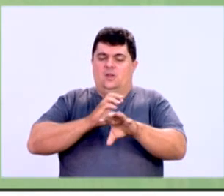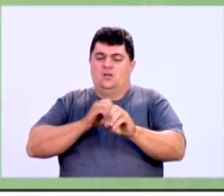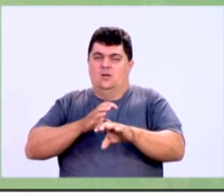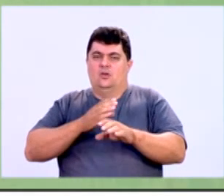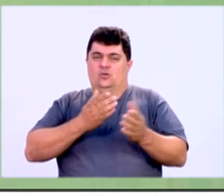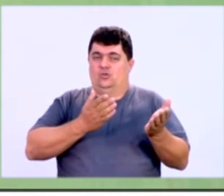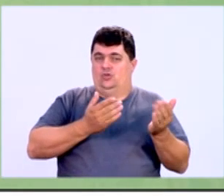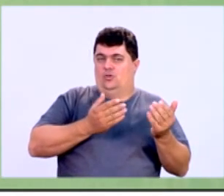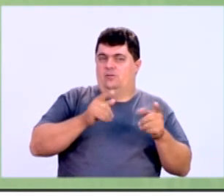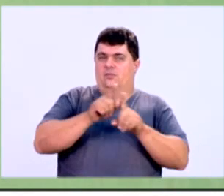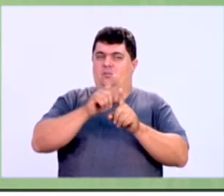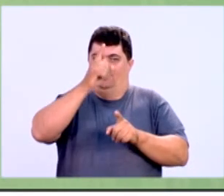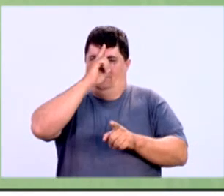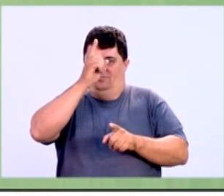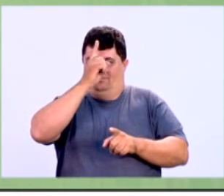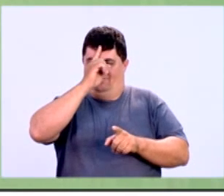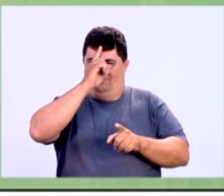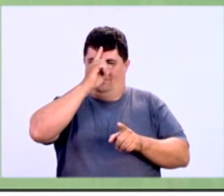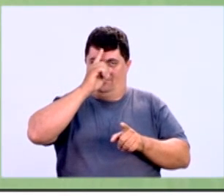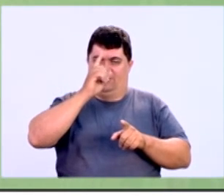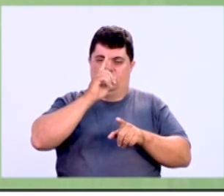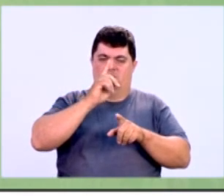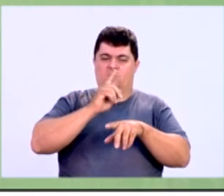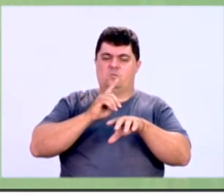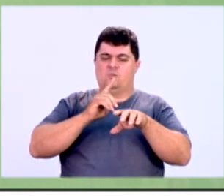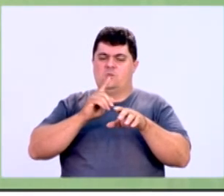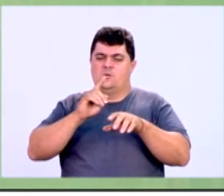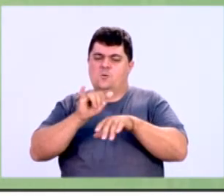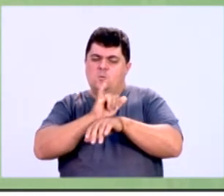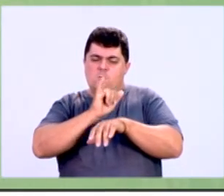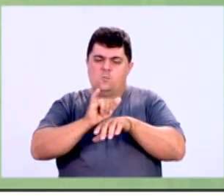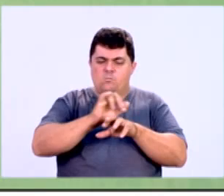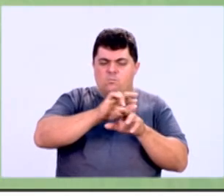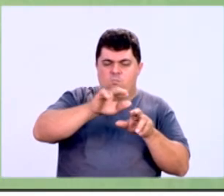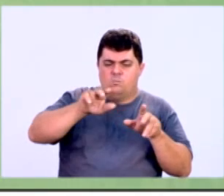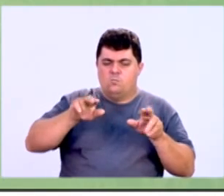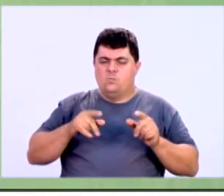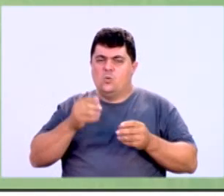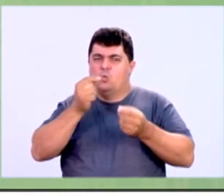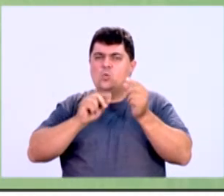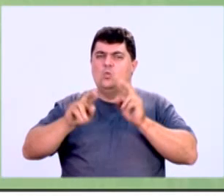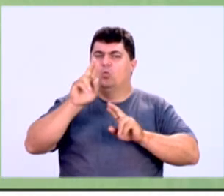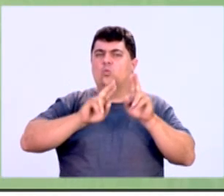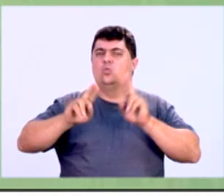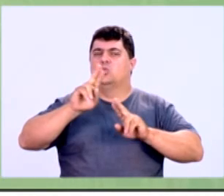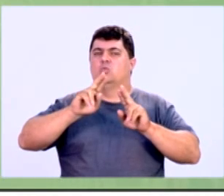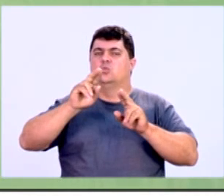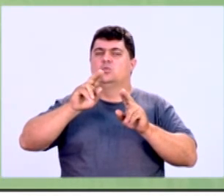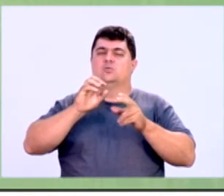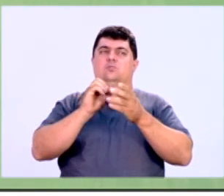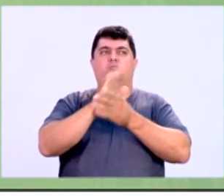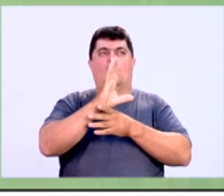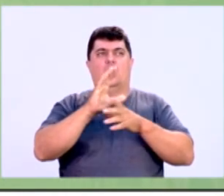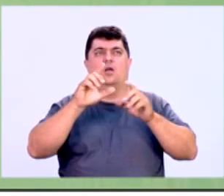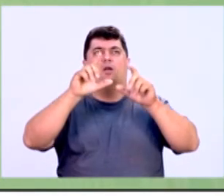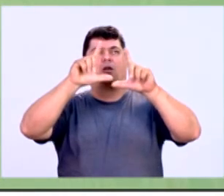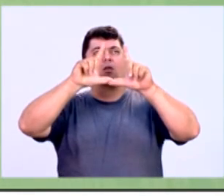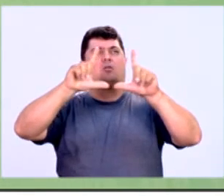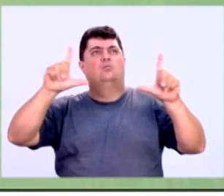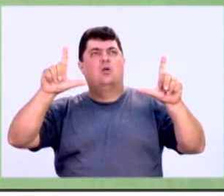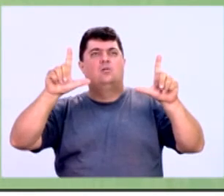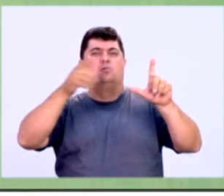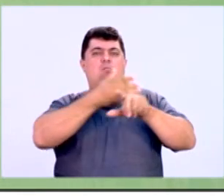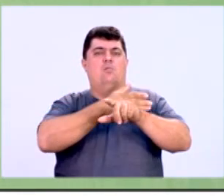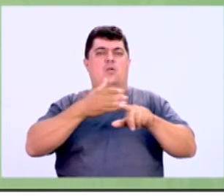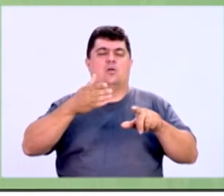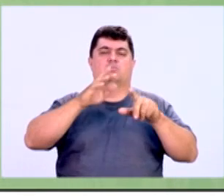adultos, os métodos e as práticas pedagógicas, os recursos didáticos que nós iremos utilizar nessas aulas, eles